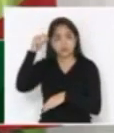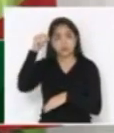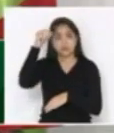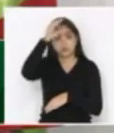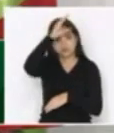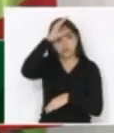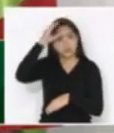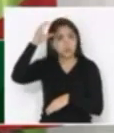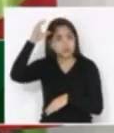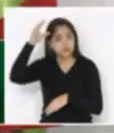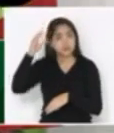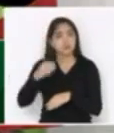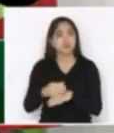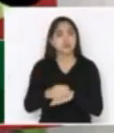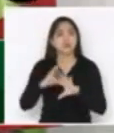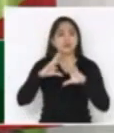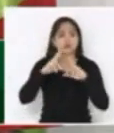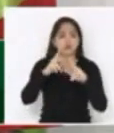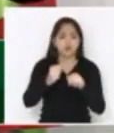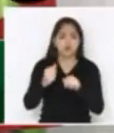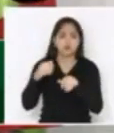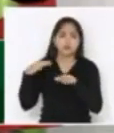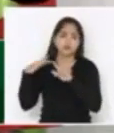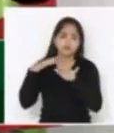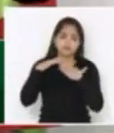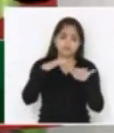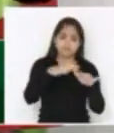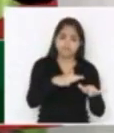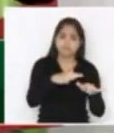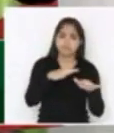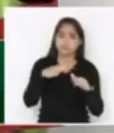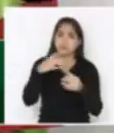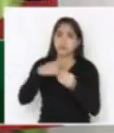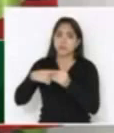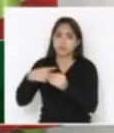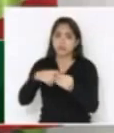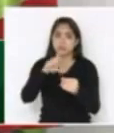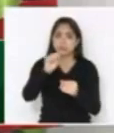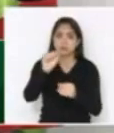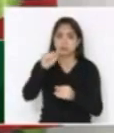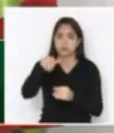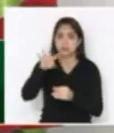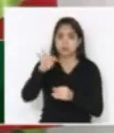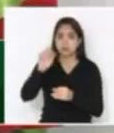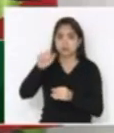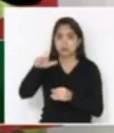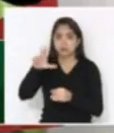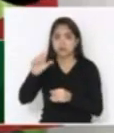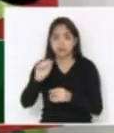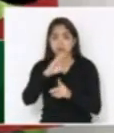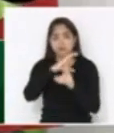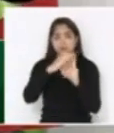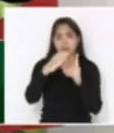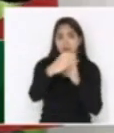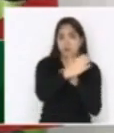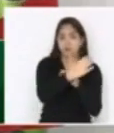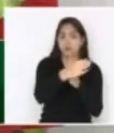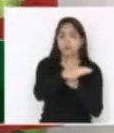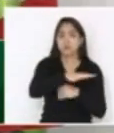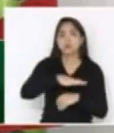estava lá todo o pessoal de Santana, todo o pessoal, né, daquela comunidade